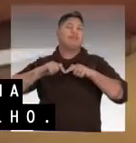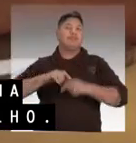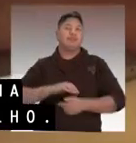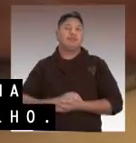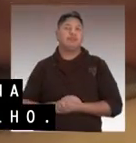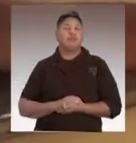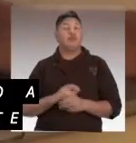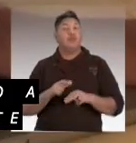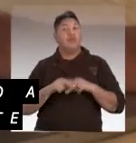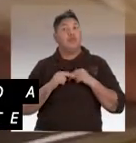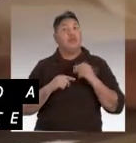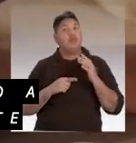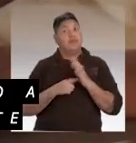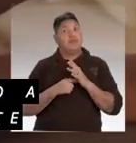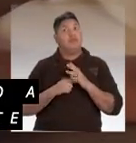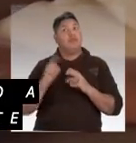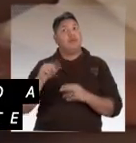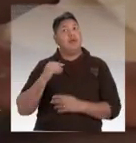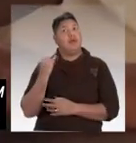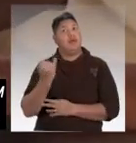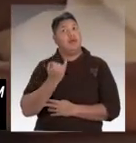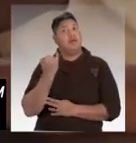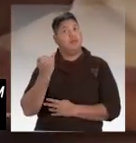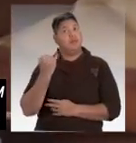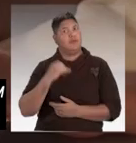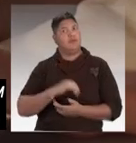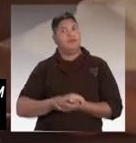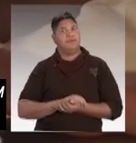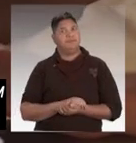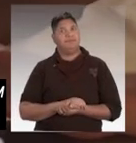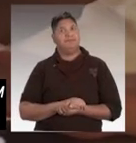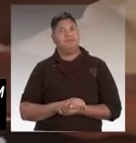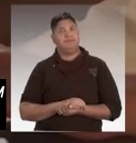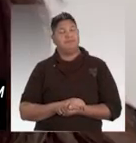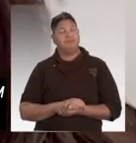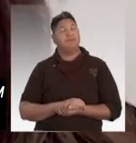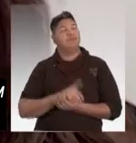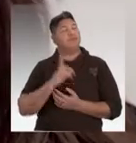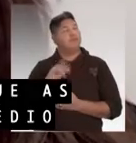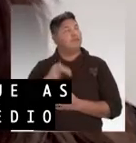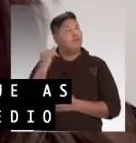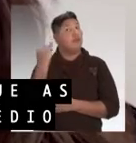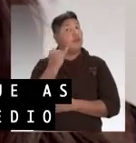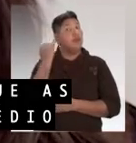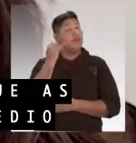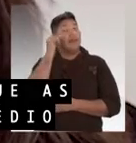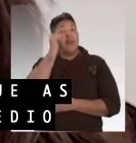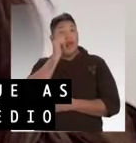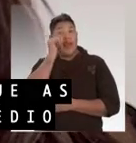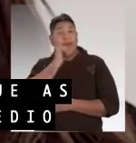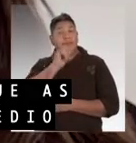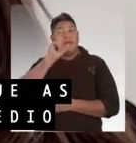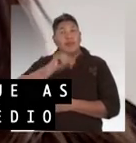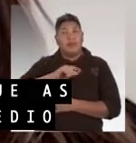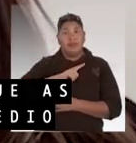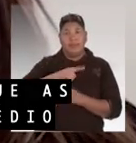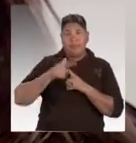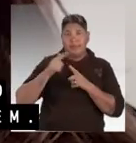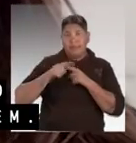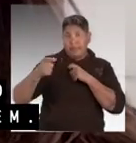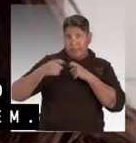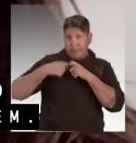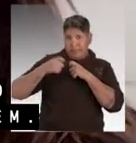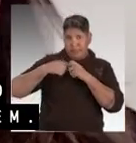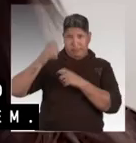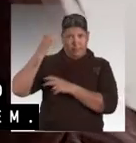trabalho. Por isso, a denúncia por parte da vítima tem um papel importante. É muito importante que as vítimas, seja do assédio moral ou